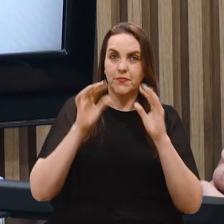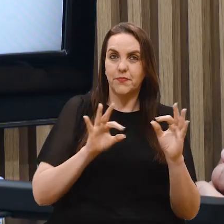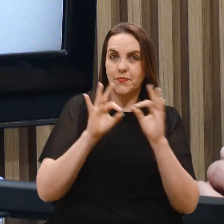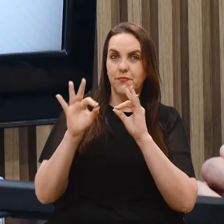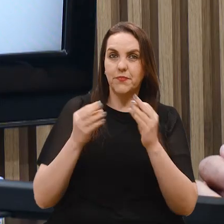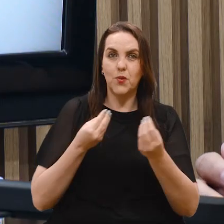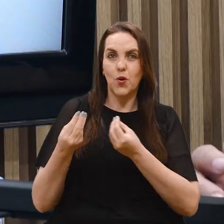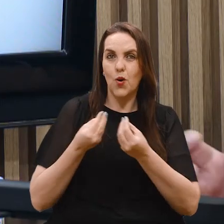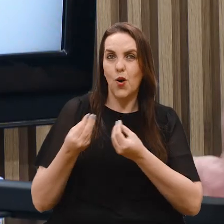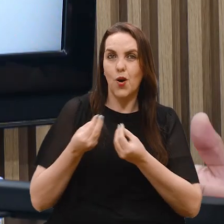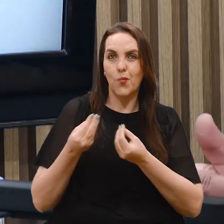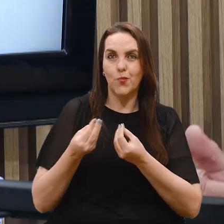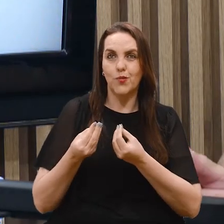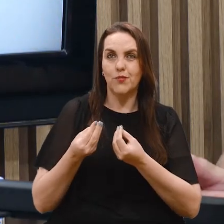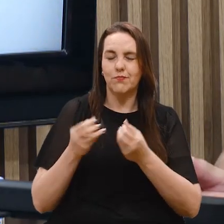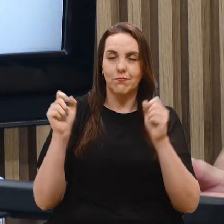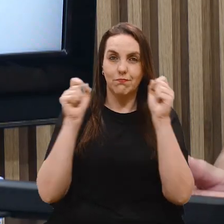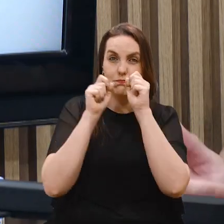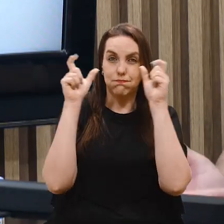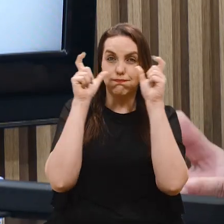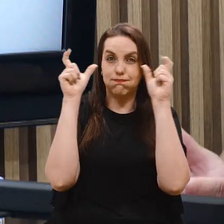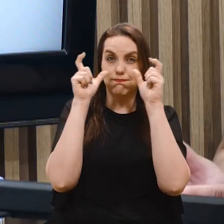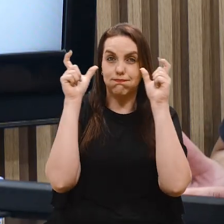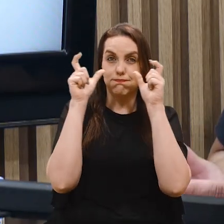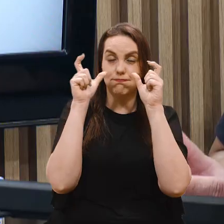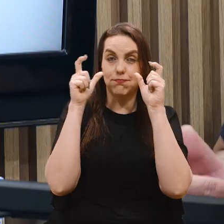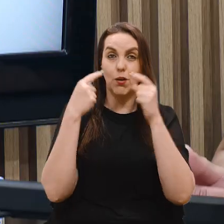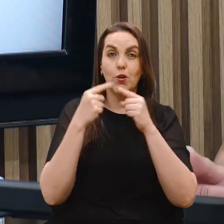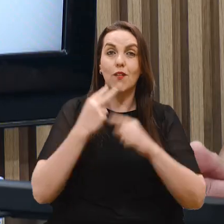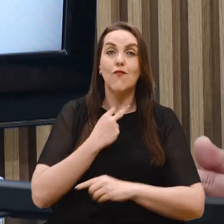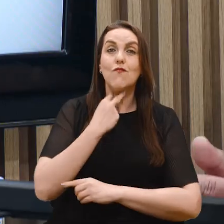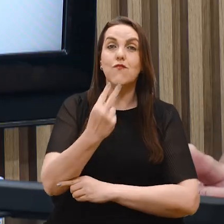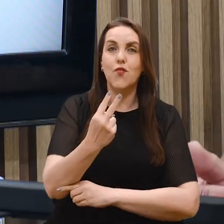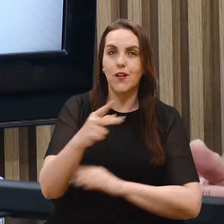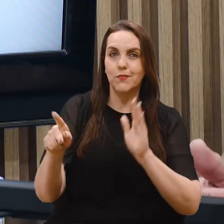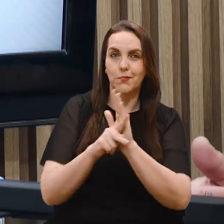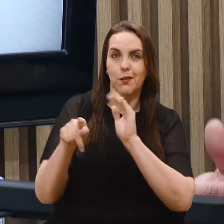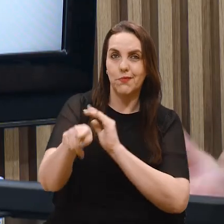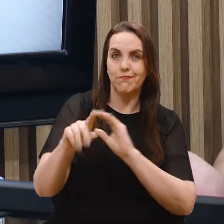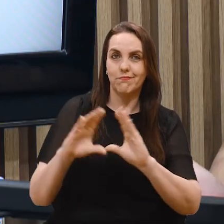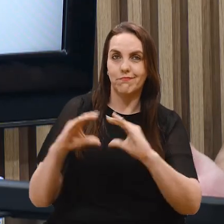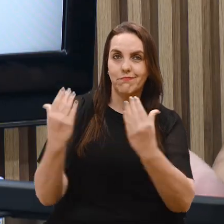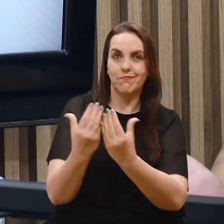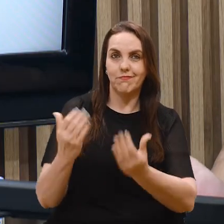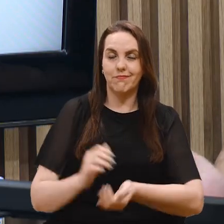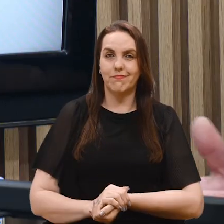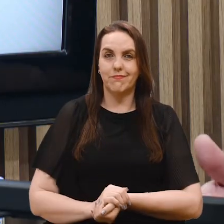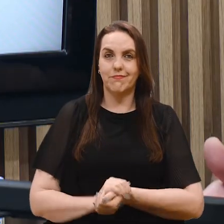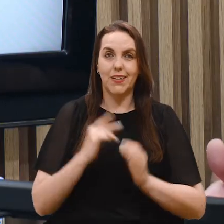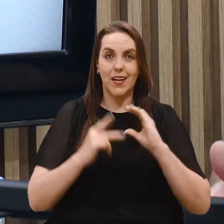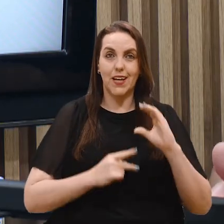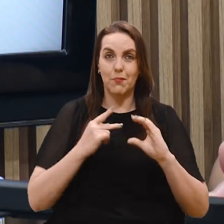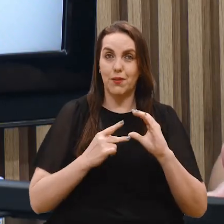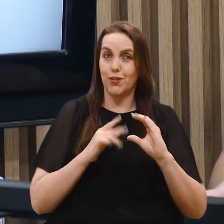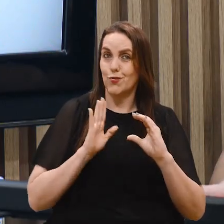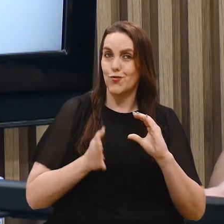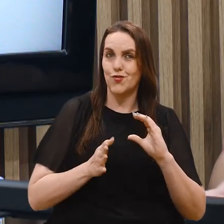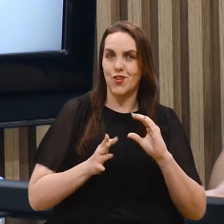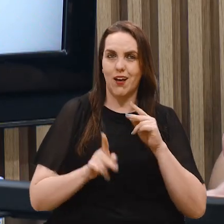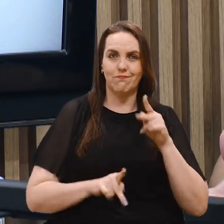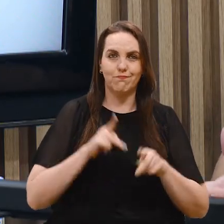dizer assim, estalados, pois é a voz da comunidade. A Câmara, ela já é a voz do povo,